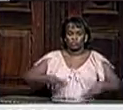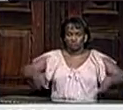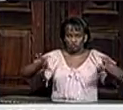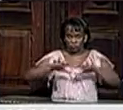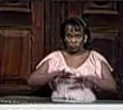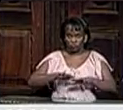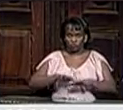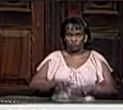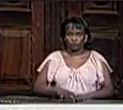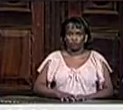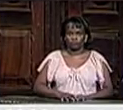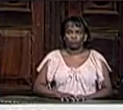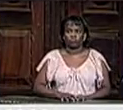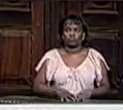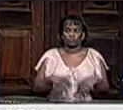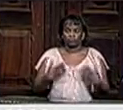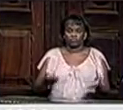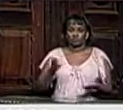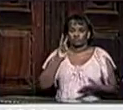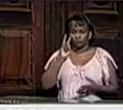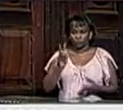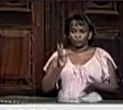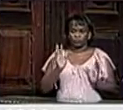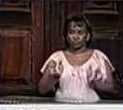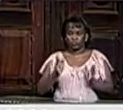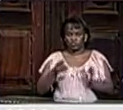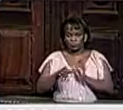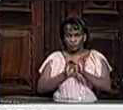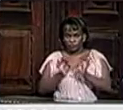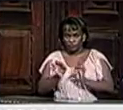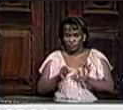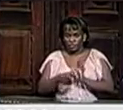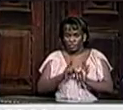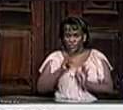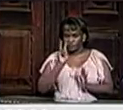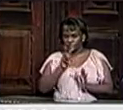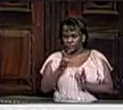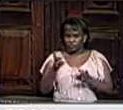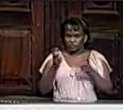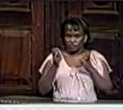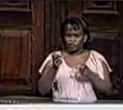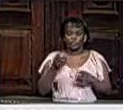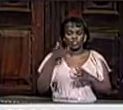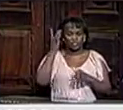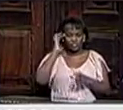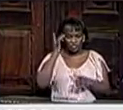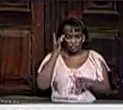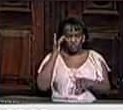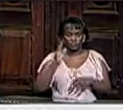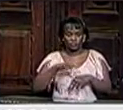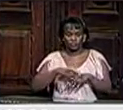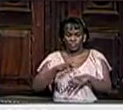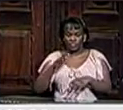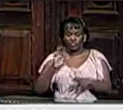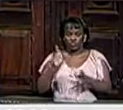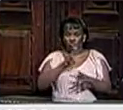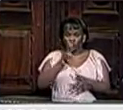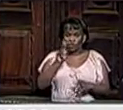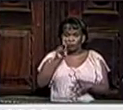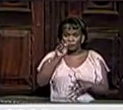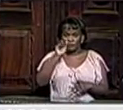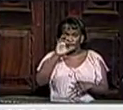todo. Então, eu já, na preliminar, acho essa denominação de